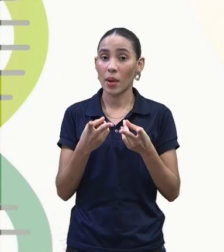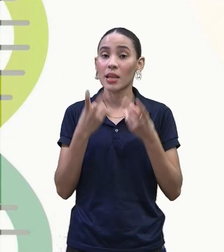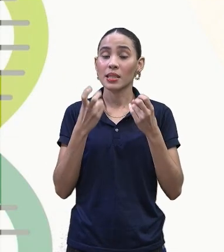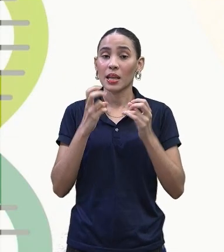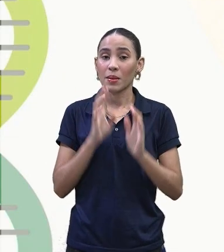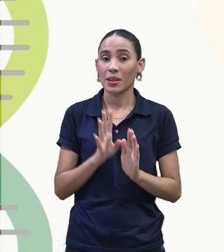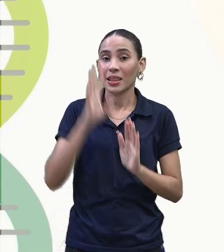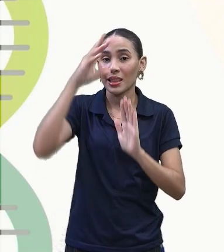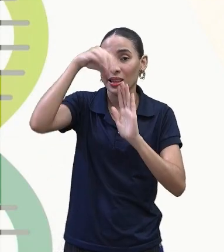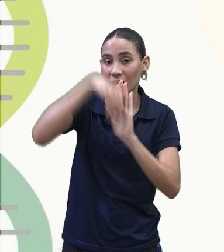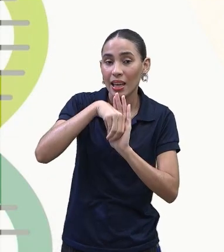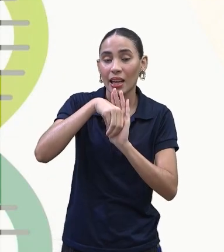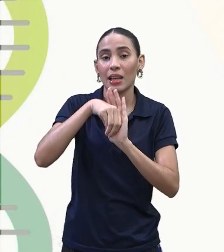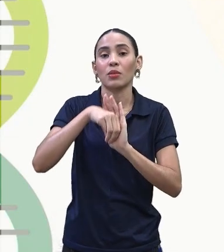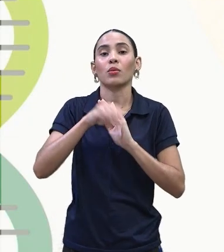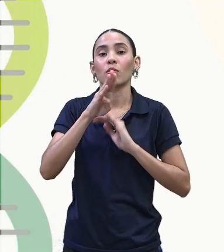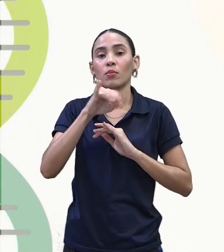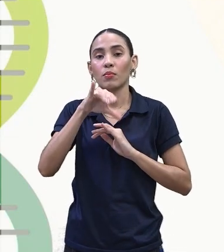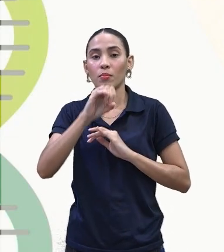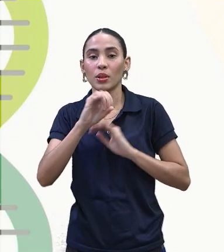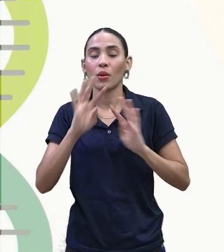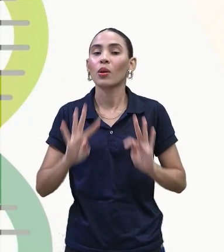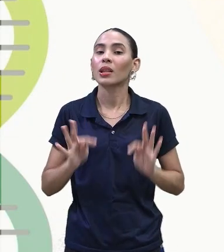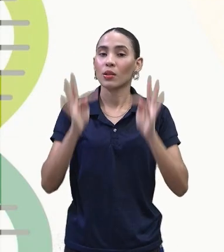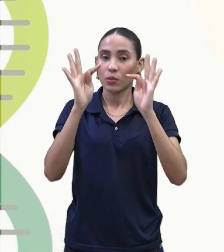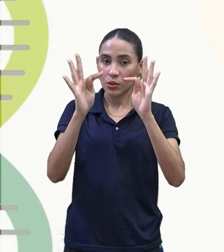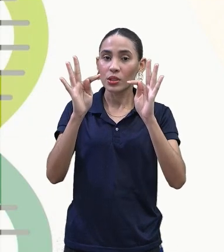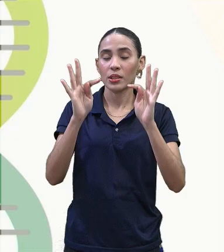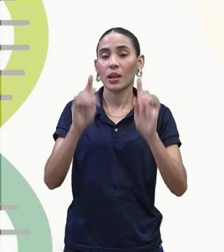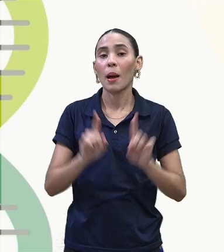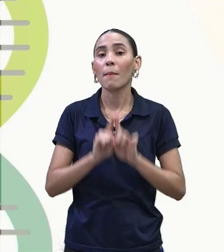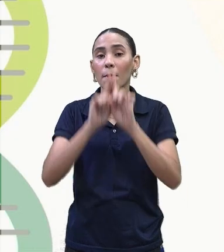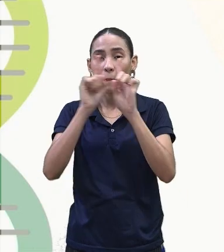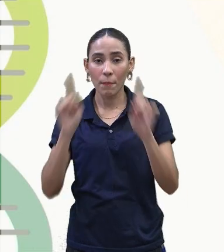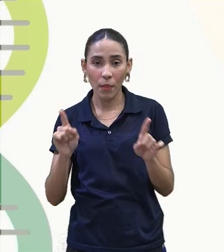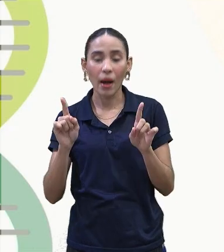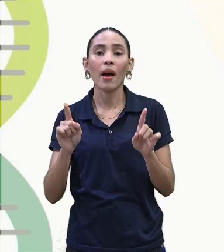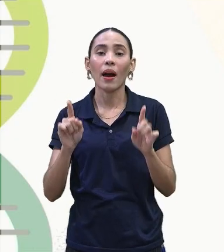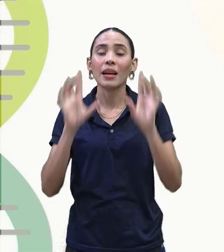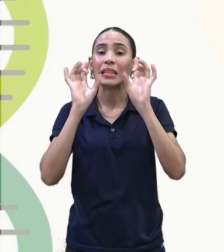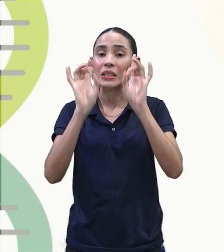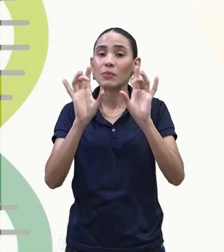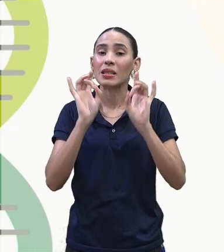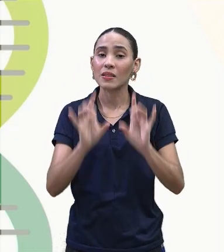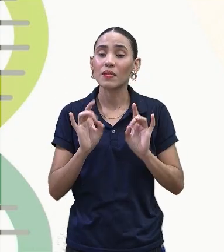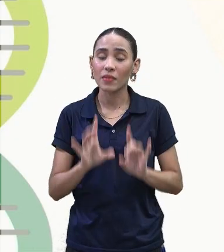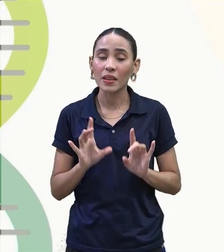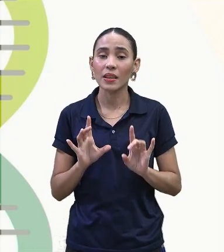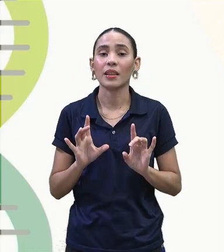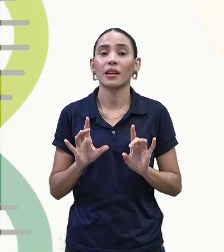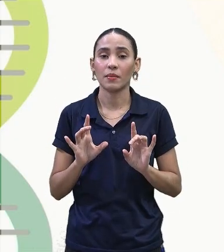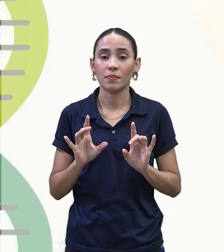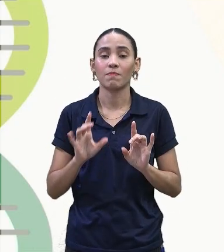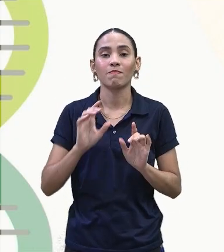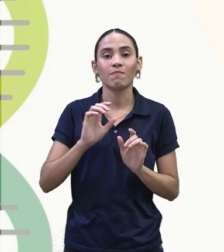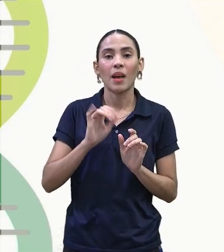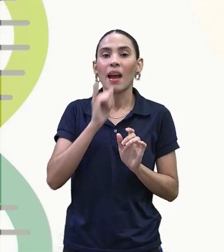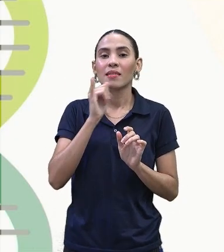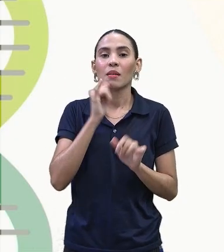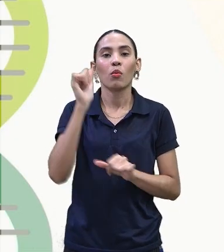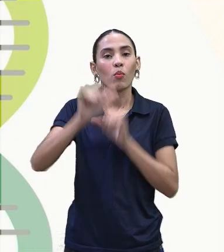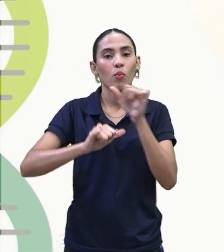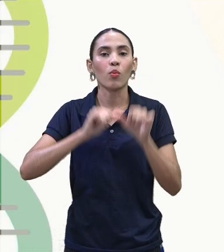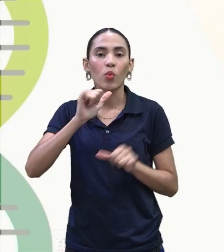está dentro do que a gente chama de biotecnologia, mas ela especificamente